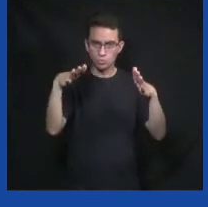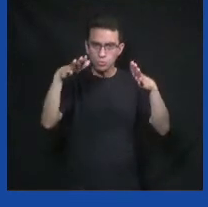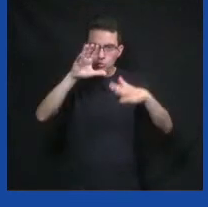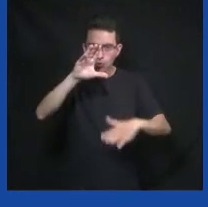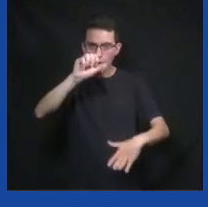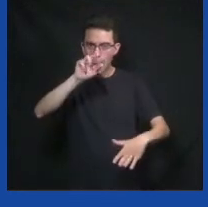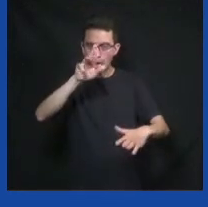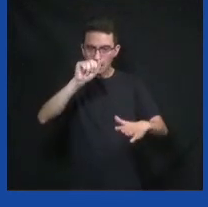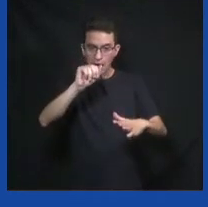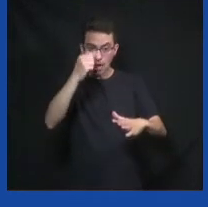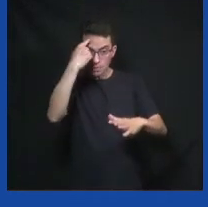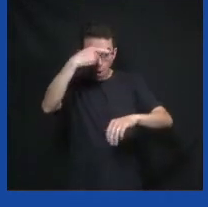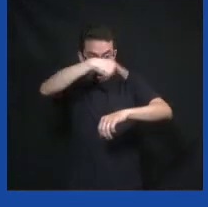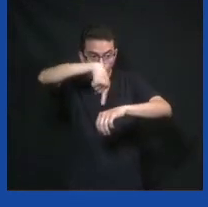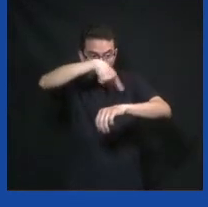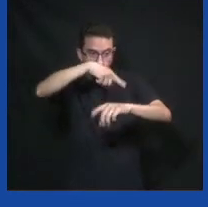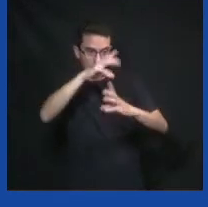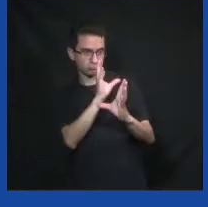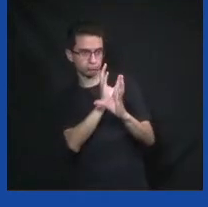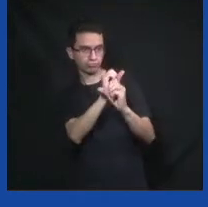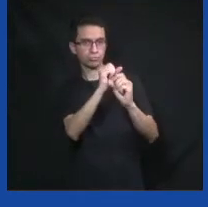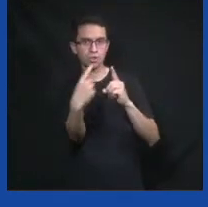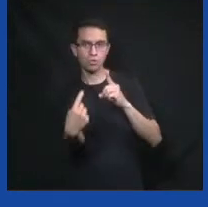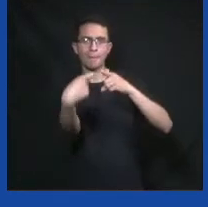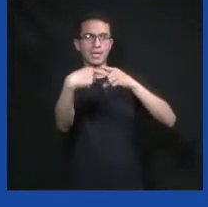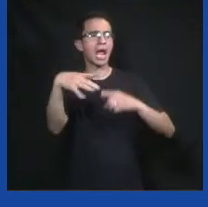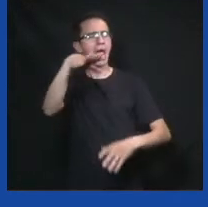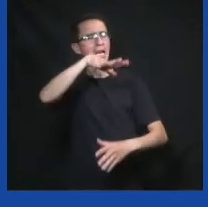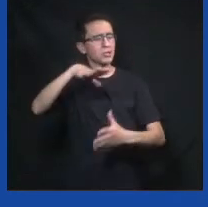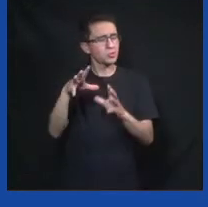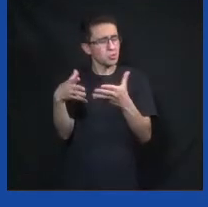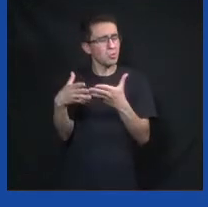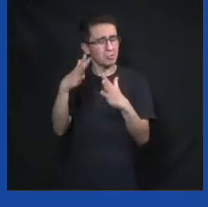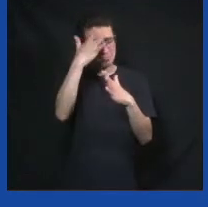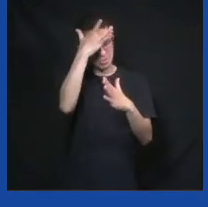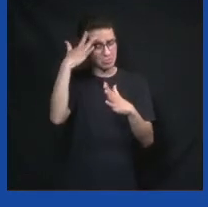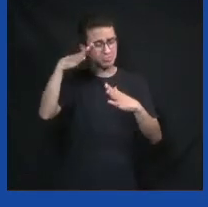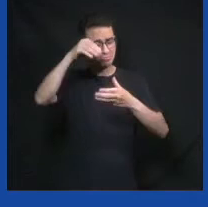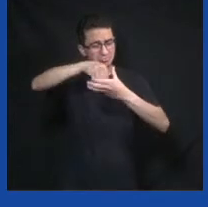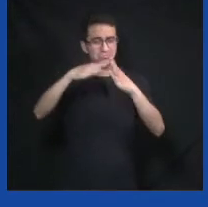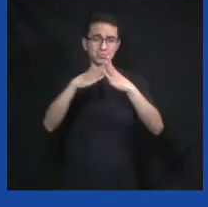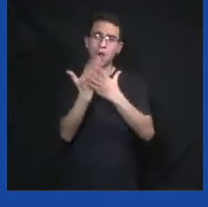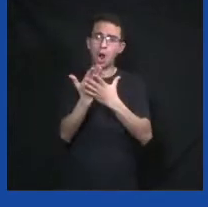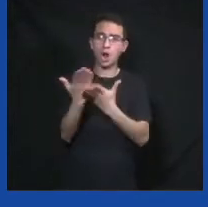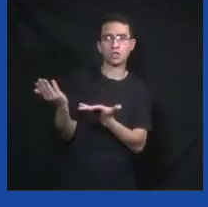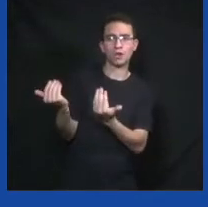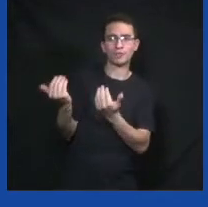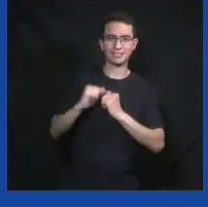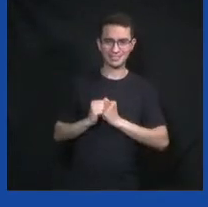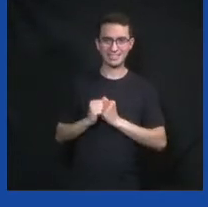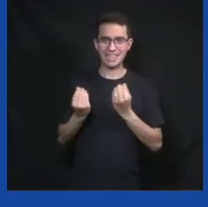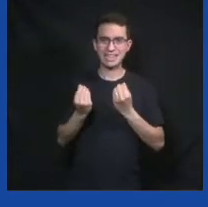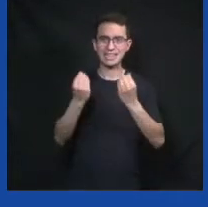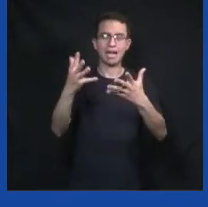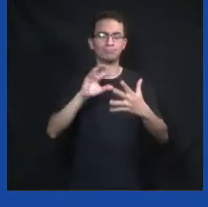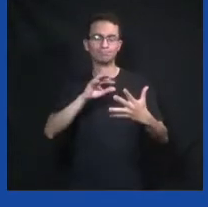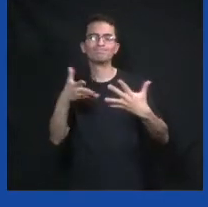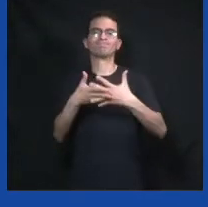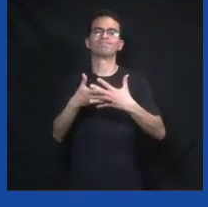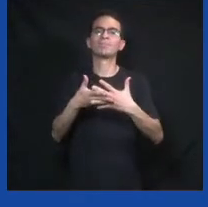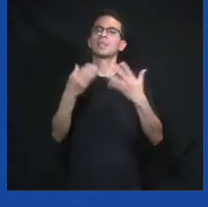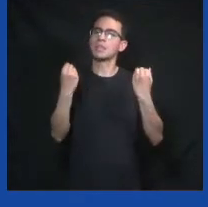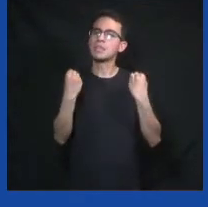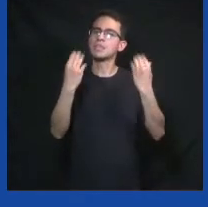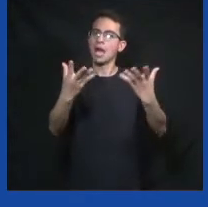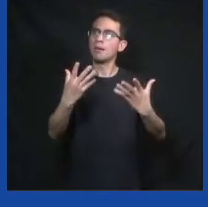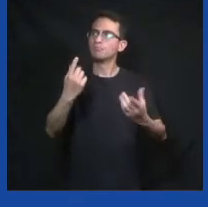o que faz sentido para eles. E a gente tem que colocar nesse espaço que está dado uma oferta de cidadania, uma oferta assim: olha, você que tem essa vontade, que tem